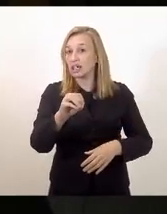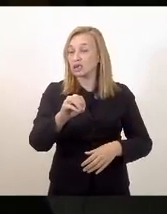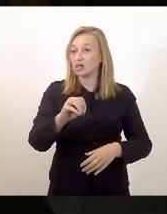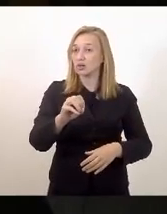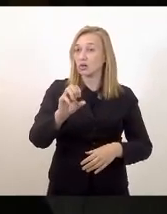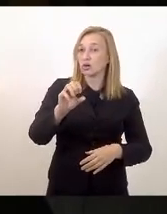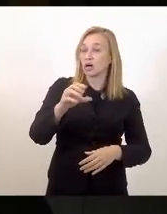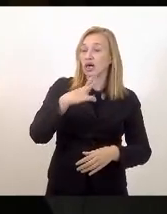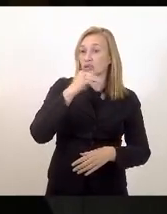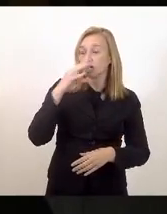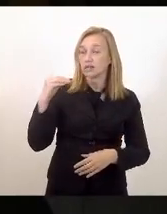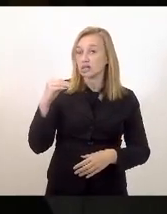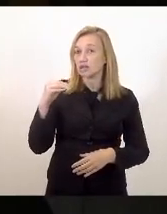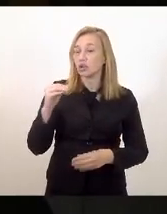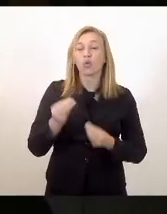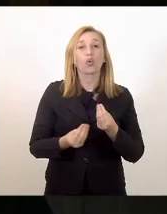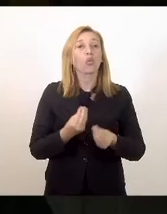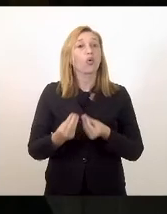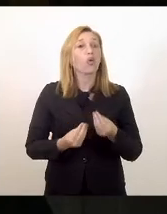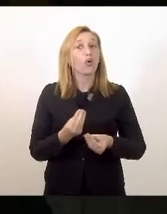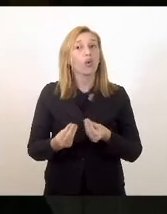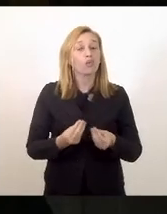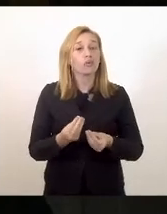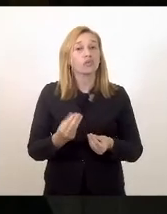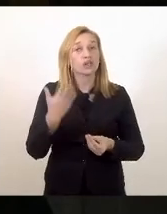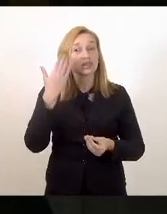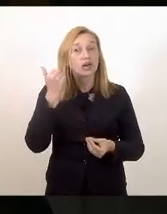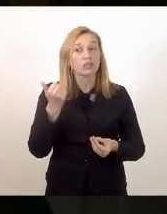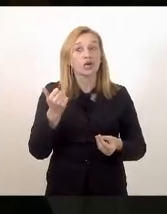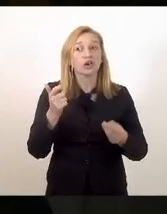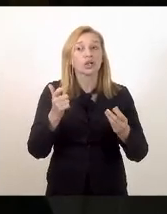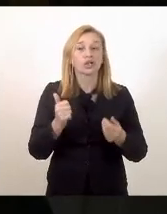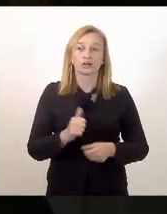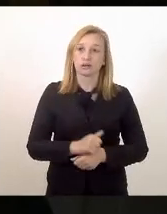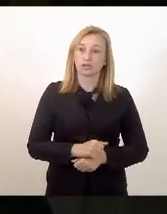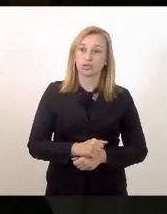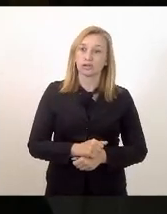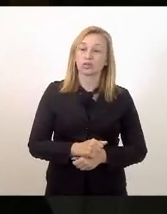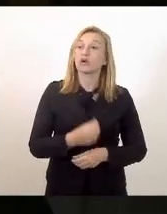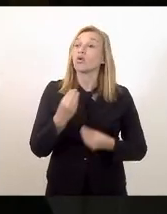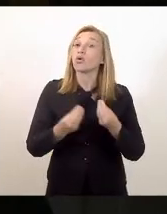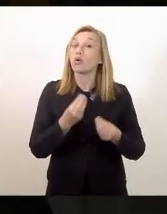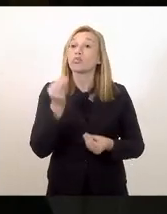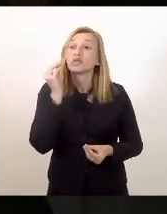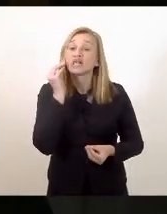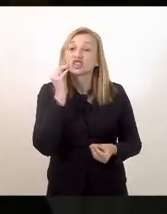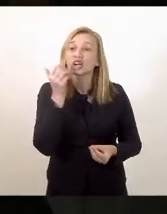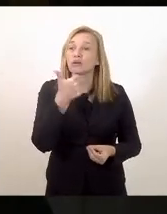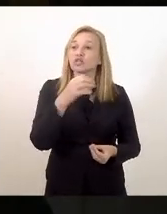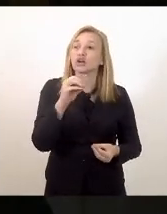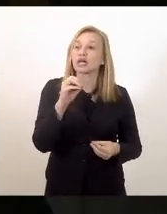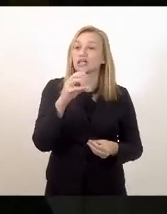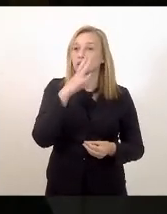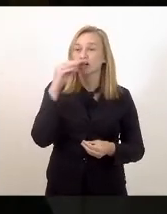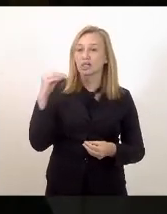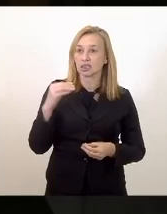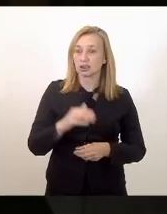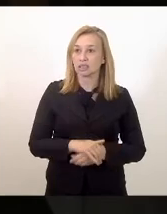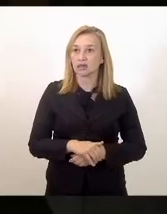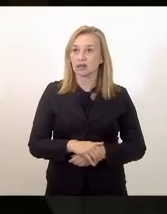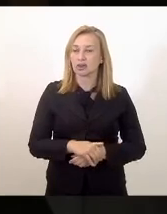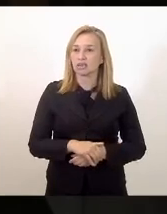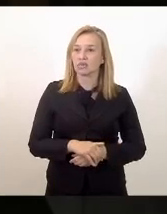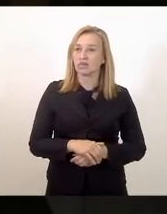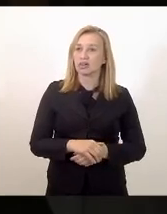adolescentes, como é que vai ser a rastreabilidade? Como é que vai ser feito para testar esses 10 adolescentes? Eles vão ficar sem ir